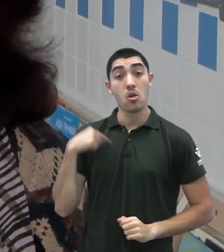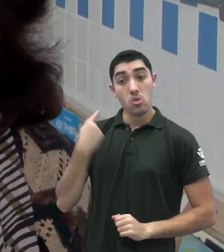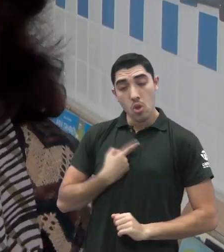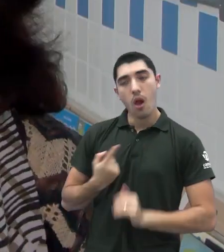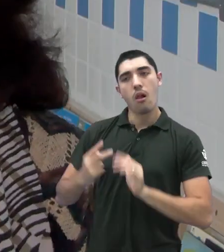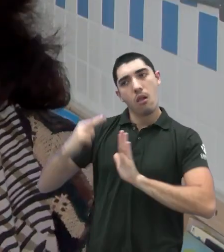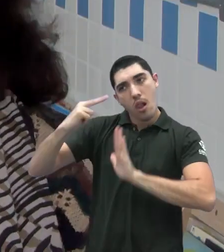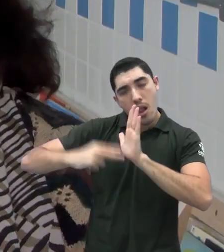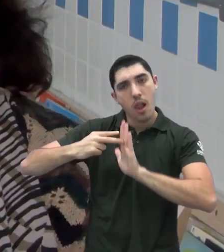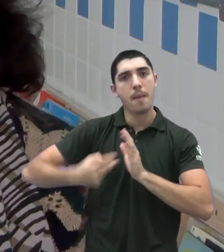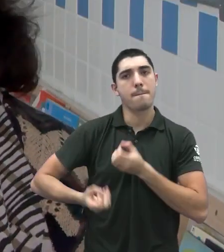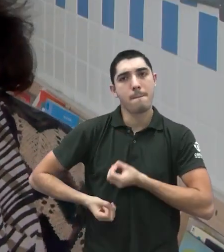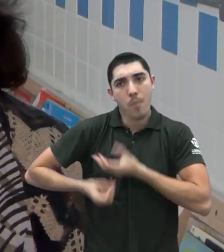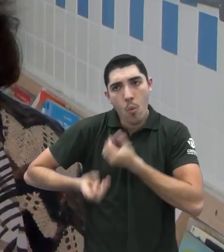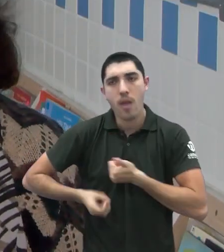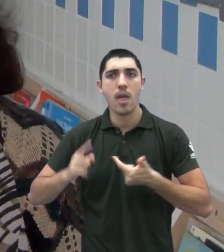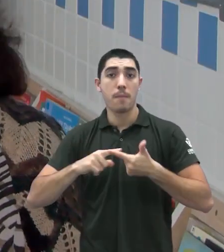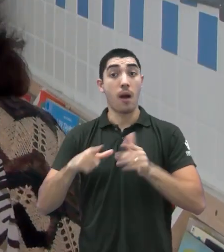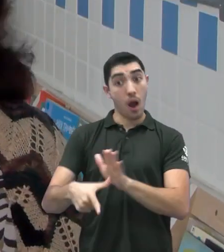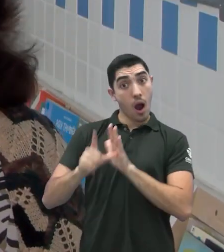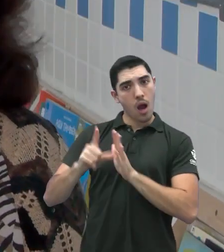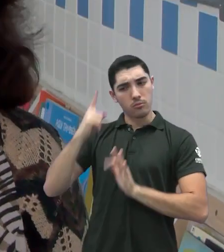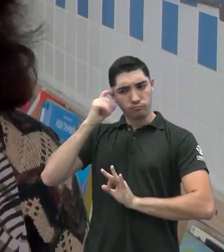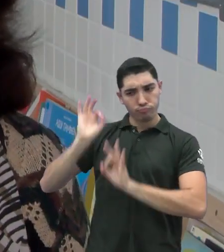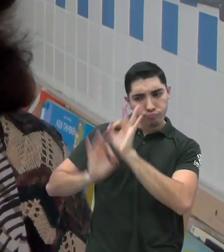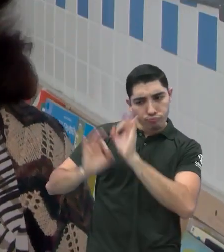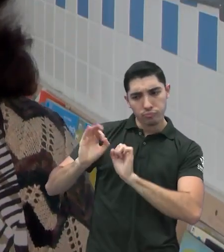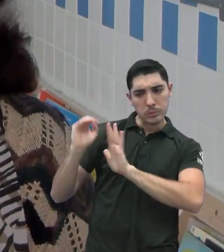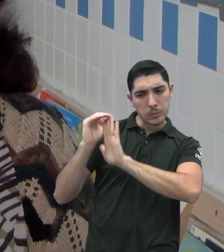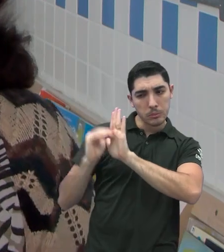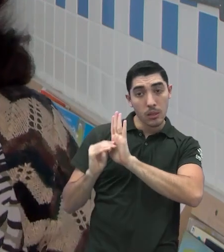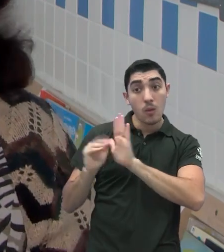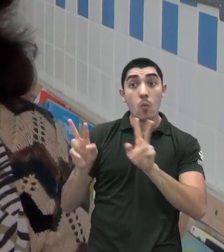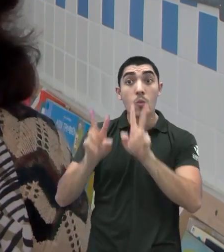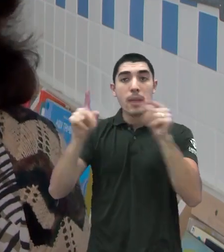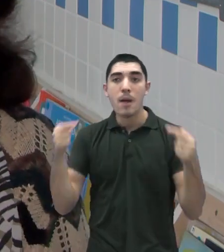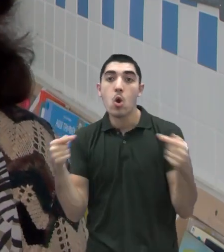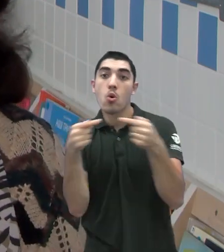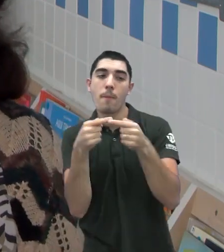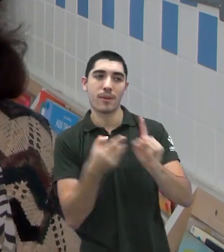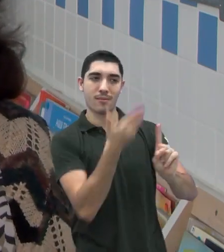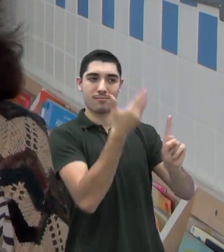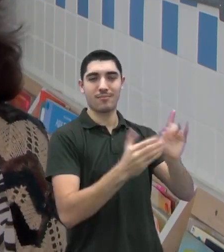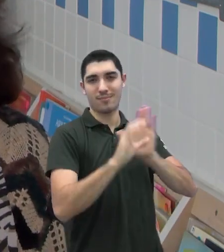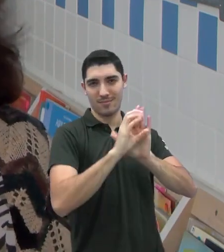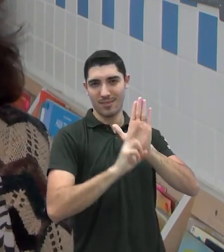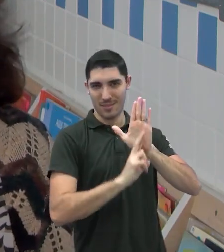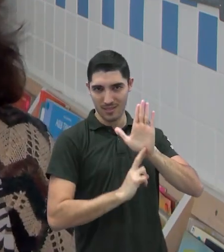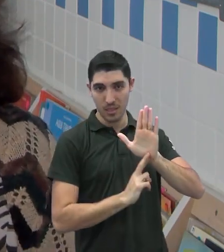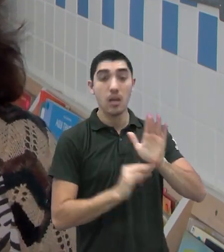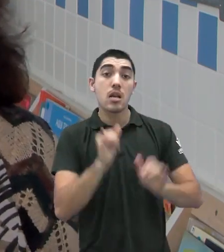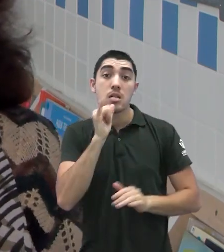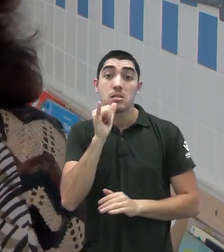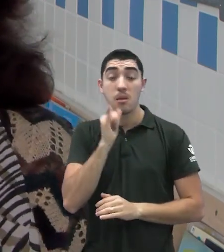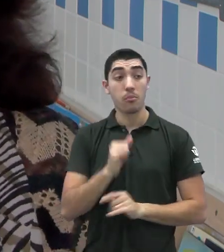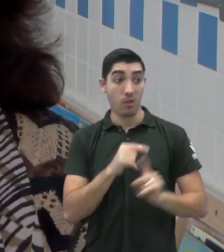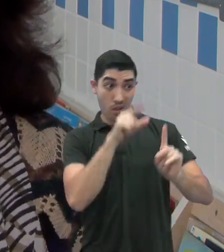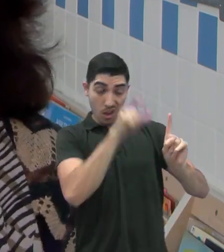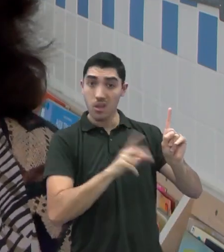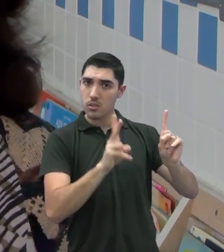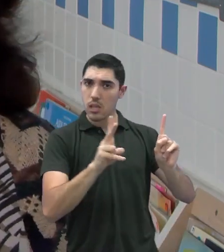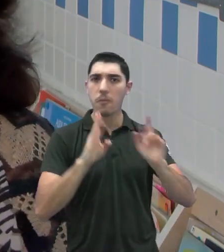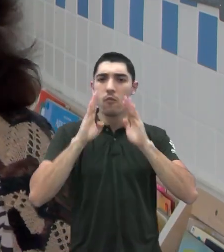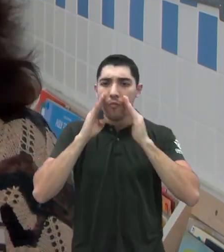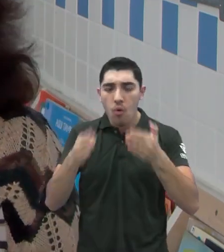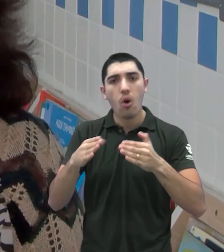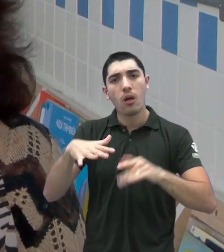geralmente lê algum poema, a gente procura o mais adequado, faz um planejamento prévio, procura o que dá para a gente falar com eles, porque ele falava muito de